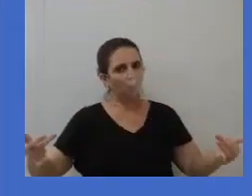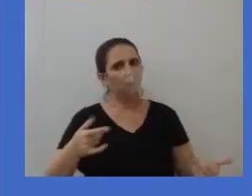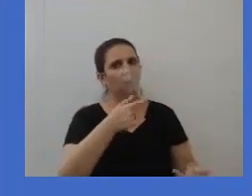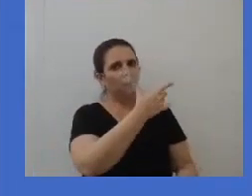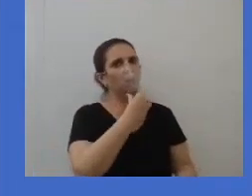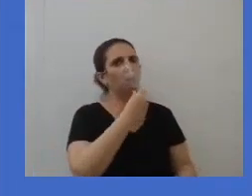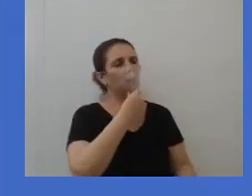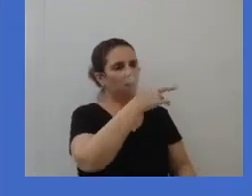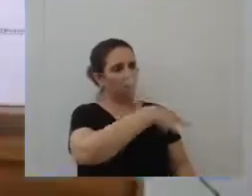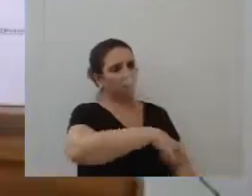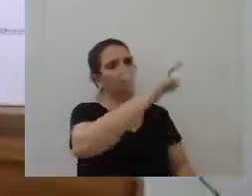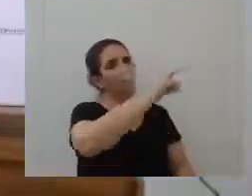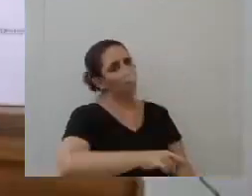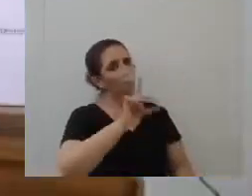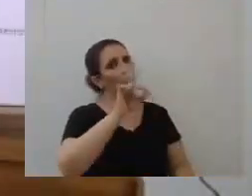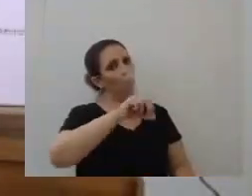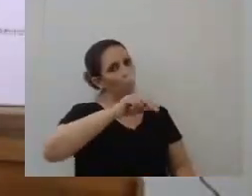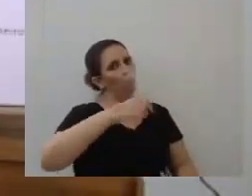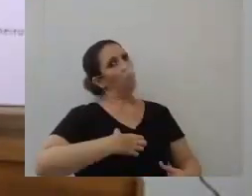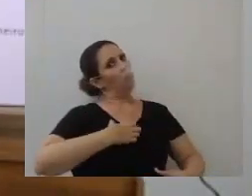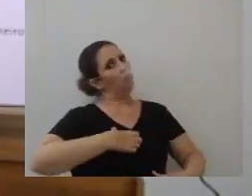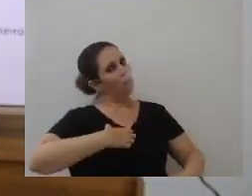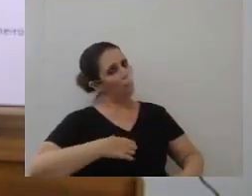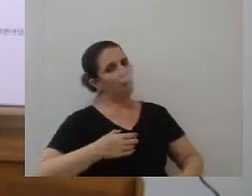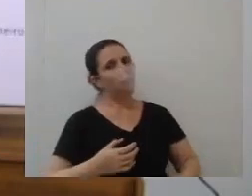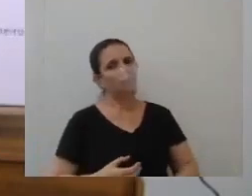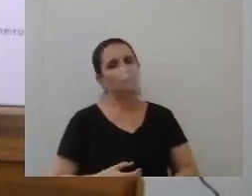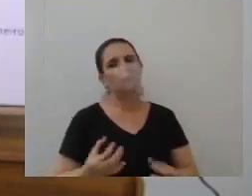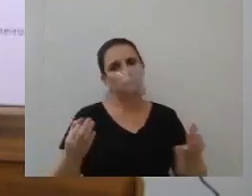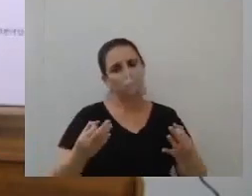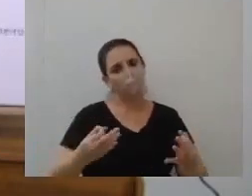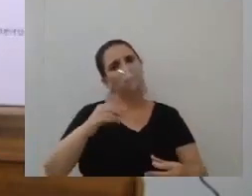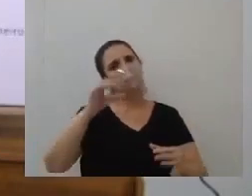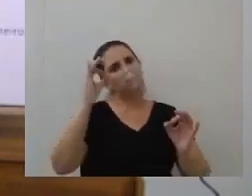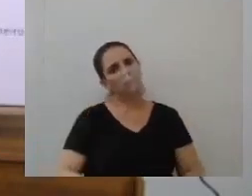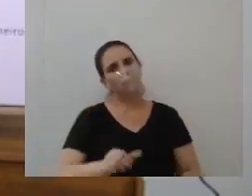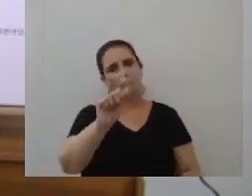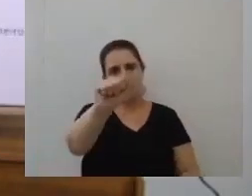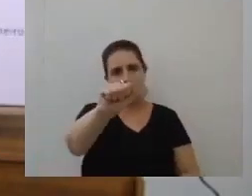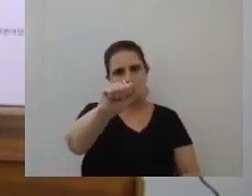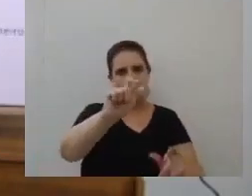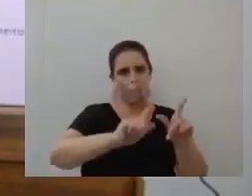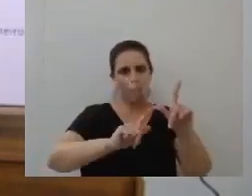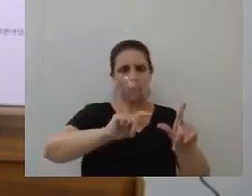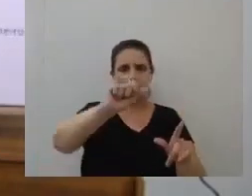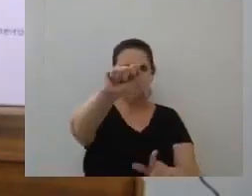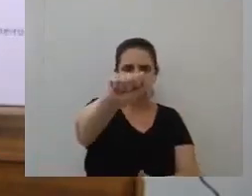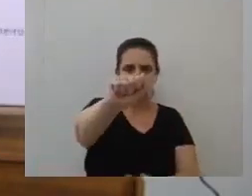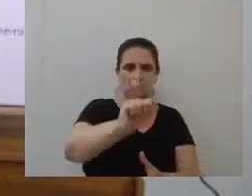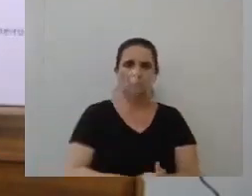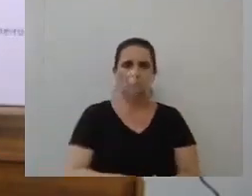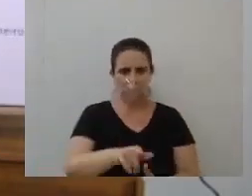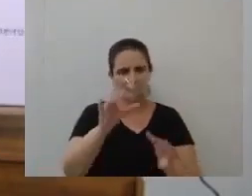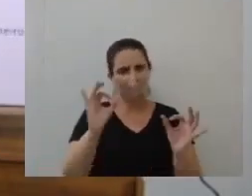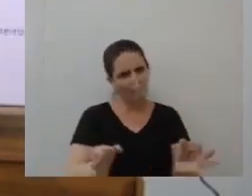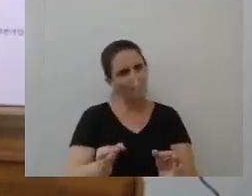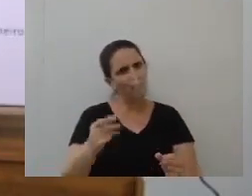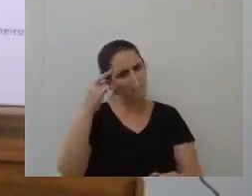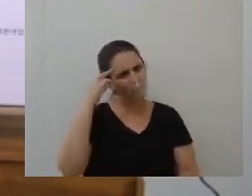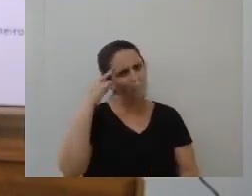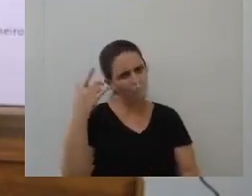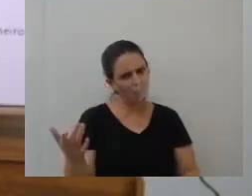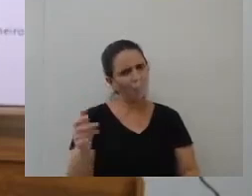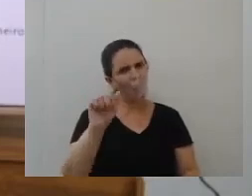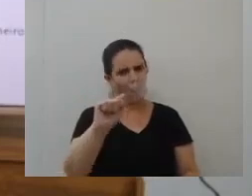essa irritação no personagem. Com certeza é a letra A. Eu tenho a certeza de que vocês aí em casa